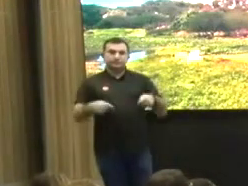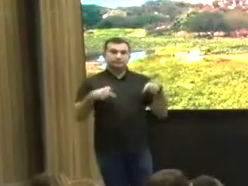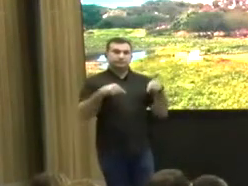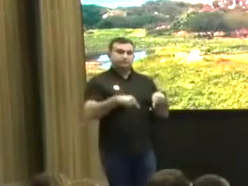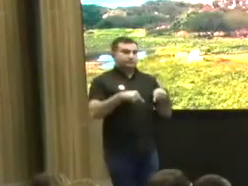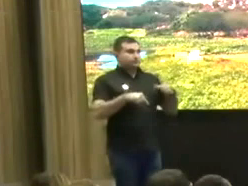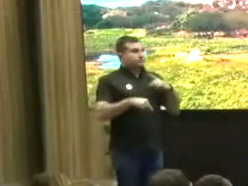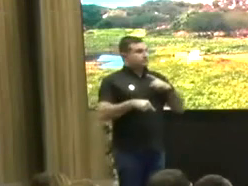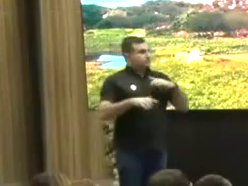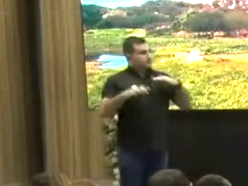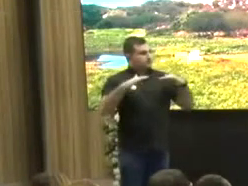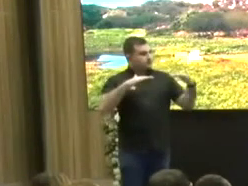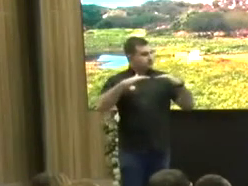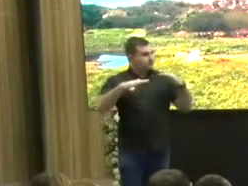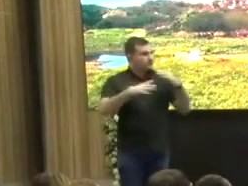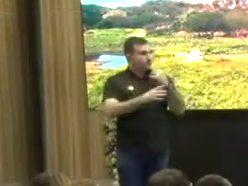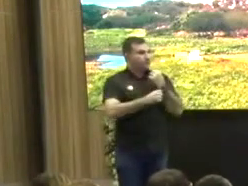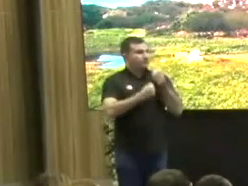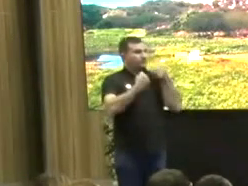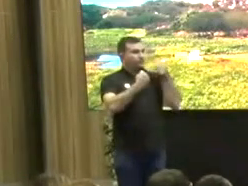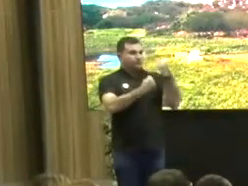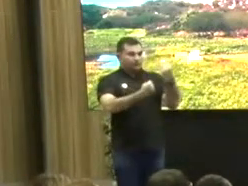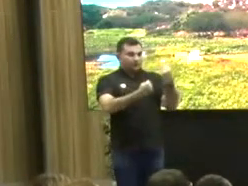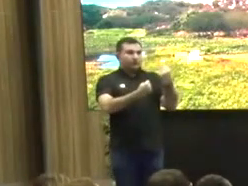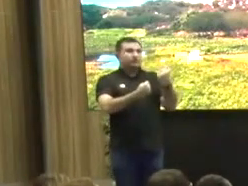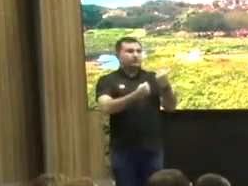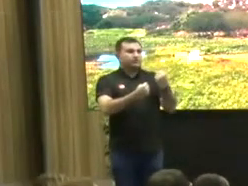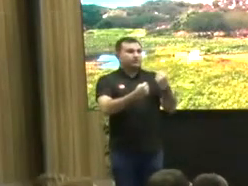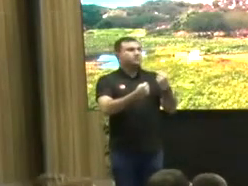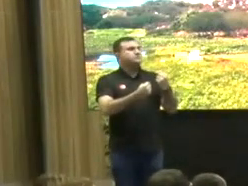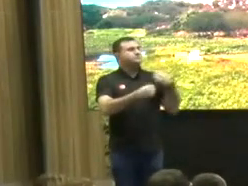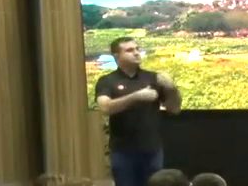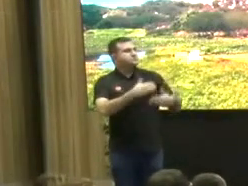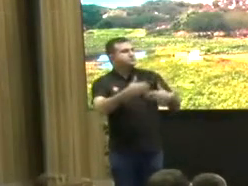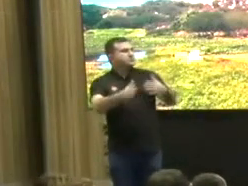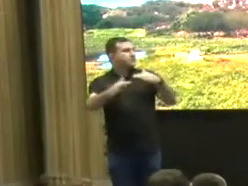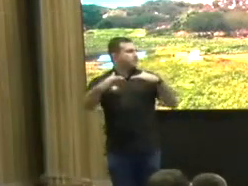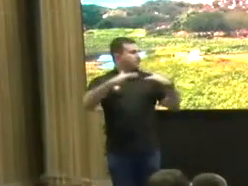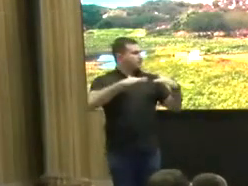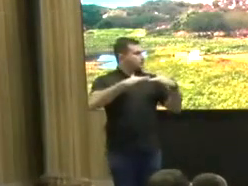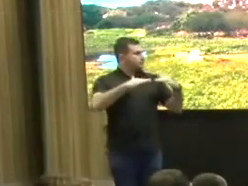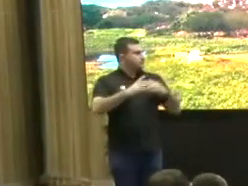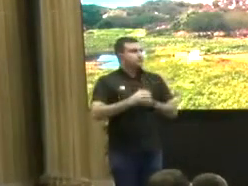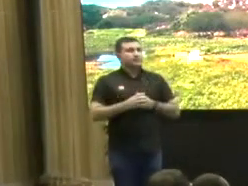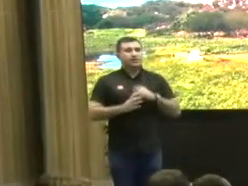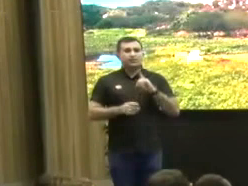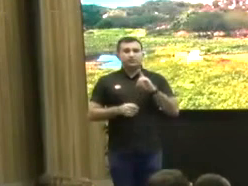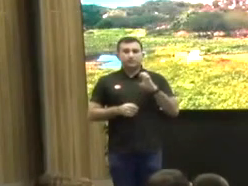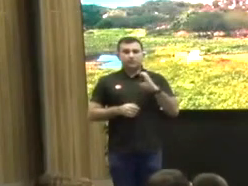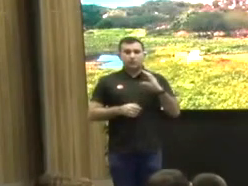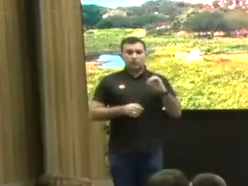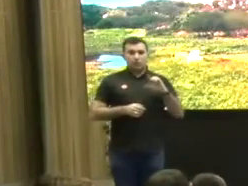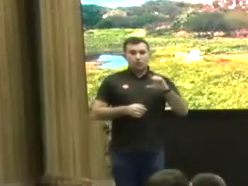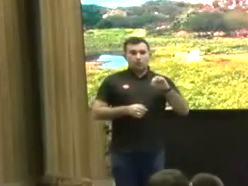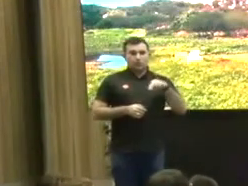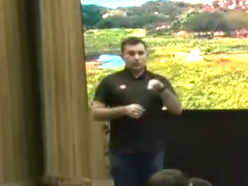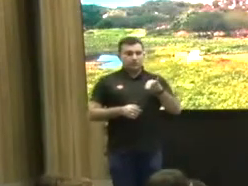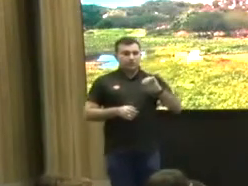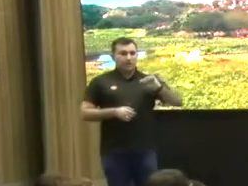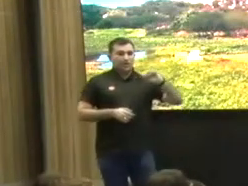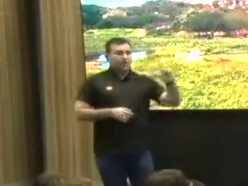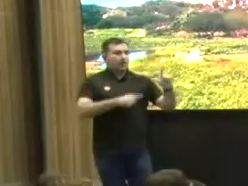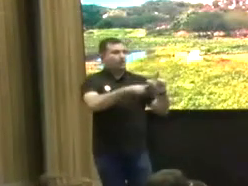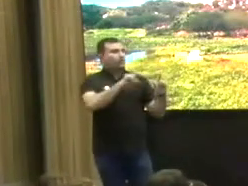nós temos um movimento fortíssimo em toda a nossa América, que é o movimento decolonial. Este movimento